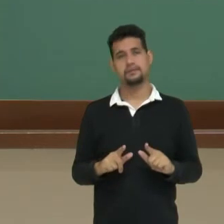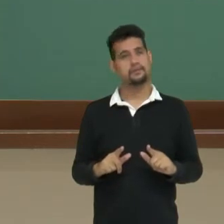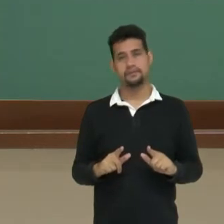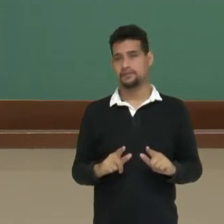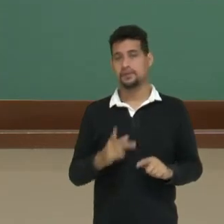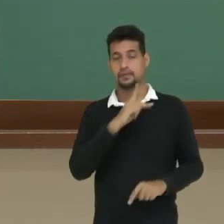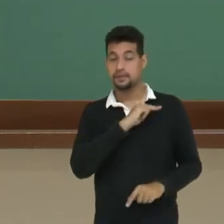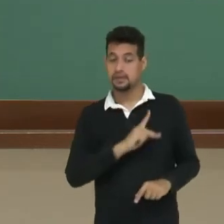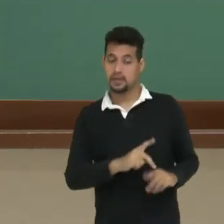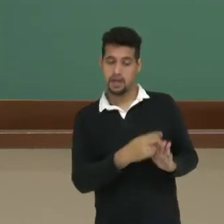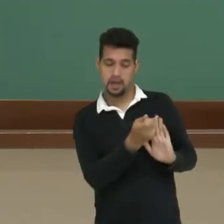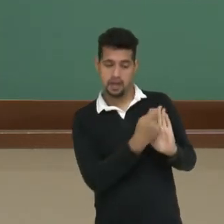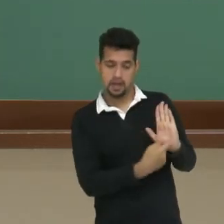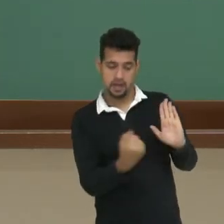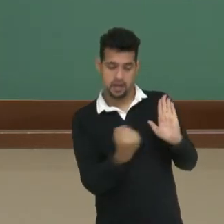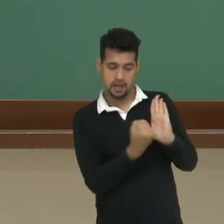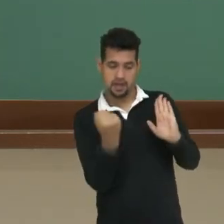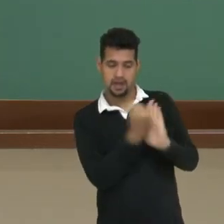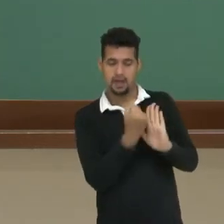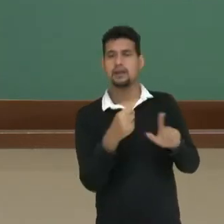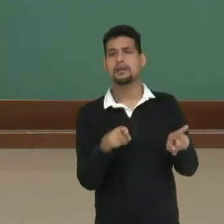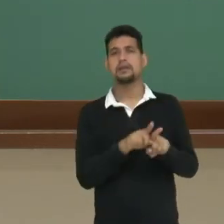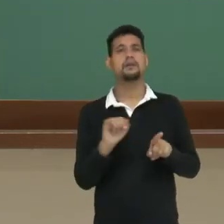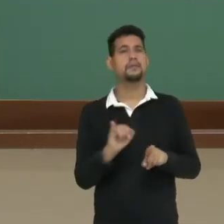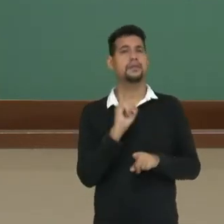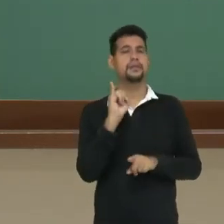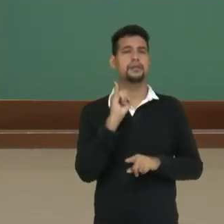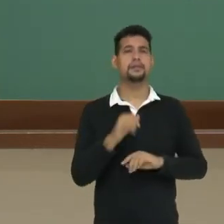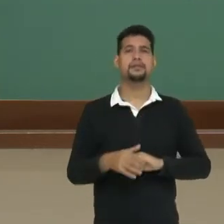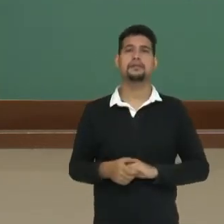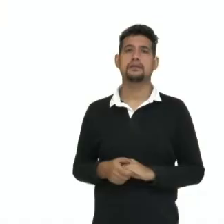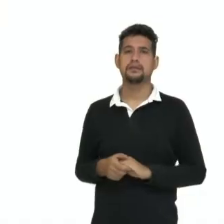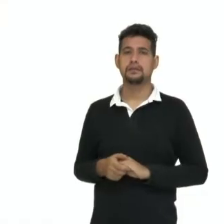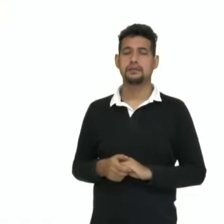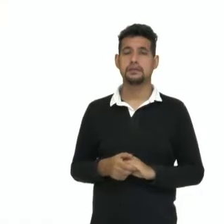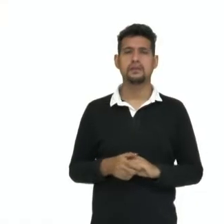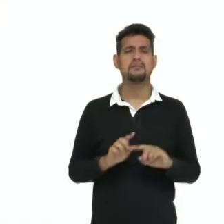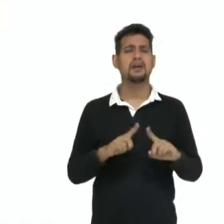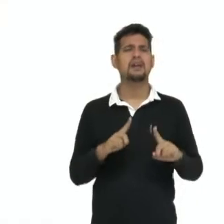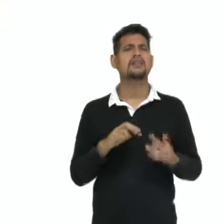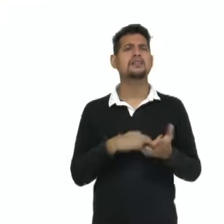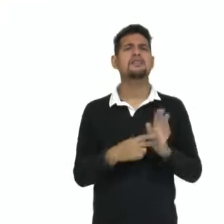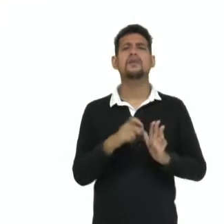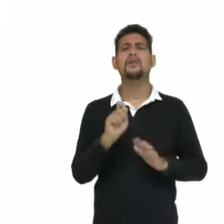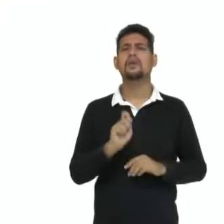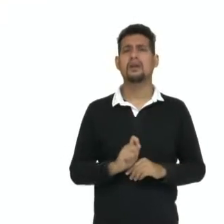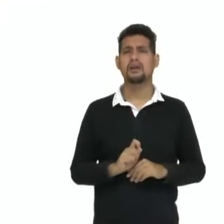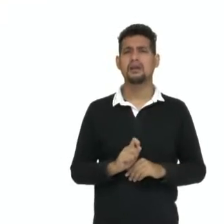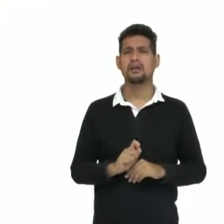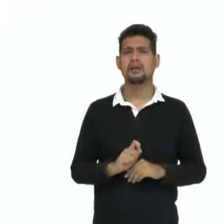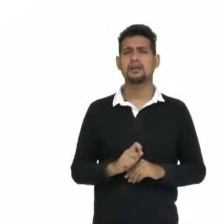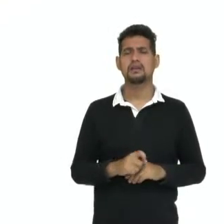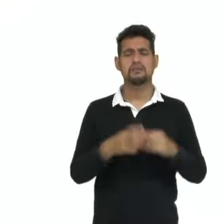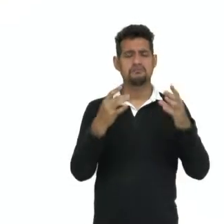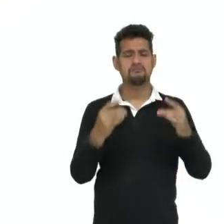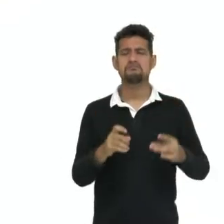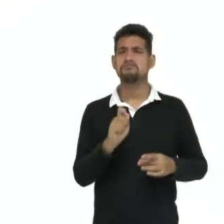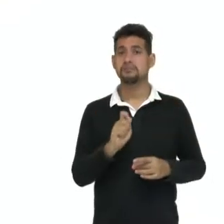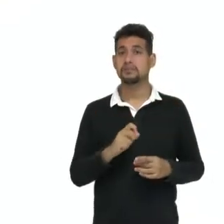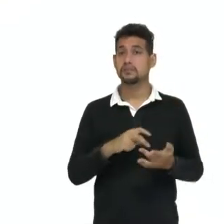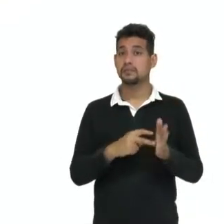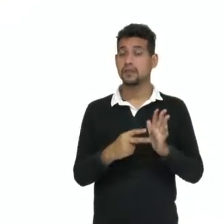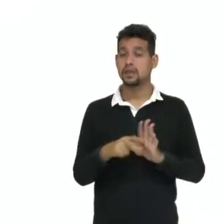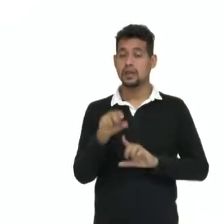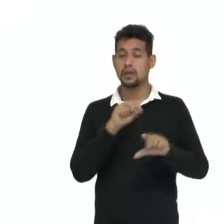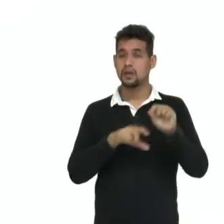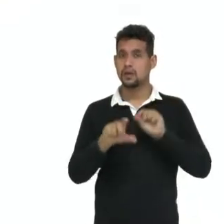presidente ia lá e assinava e aquilo estaria valendo naquele momento. Tá? E o que esse ato determinou? Ele determinou a escolha